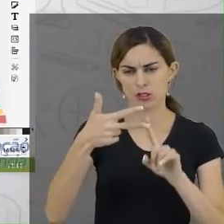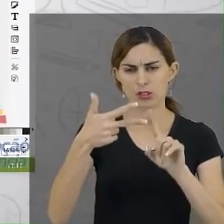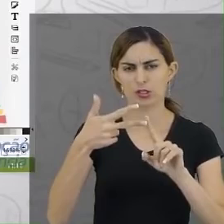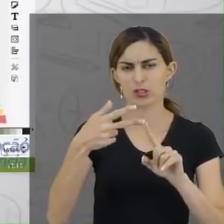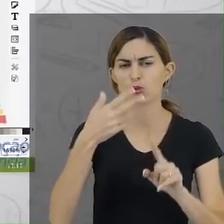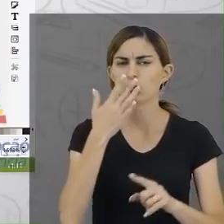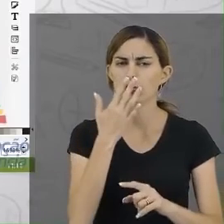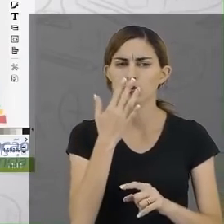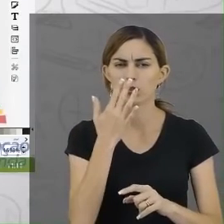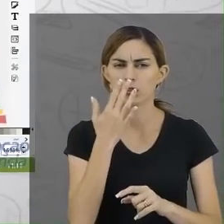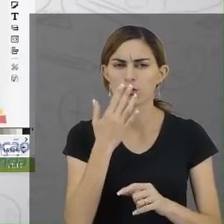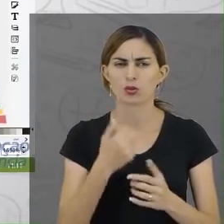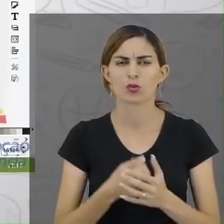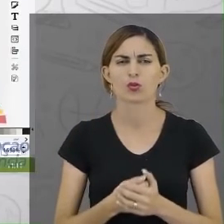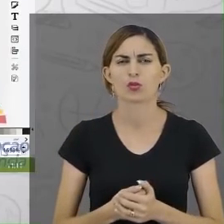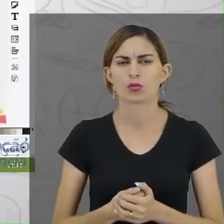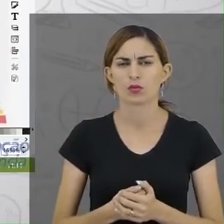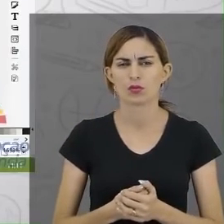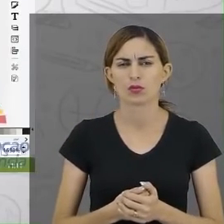Na segunda cor,